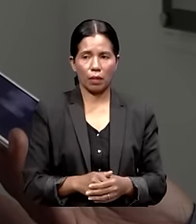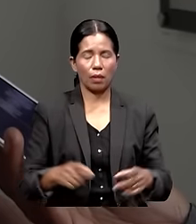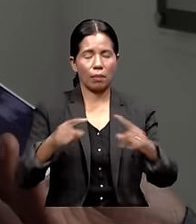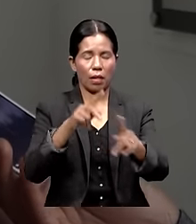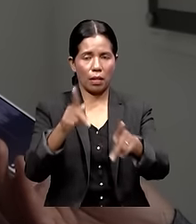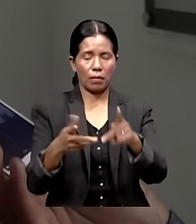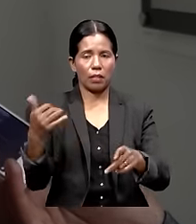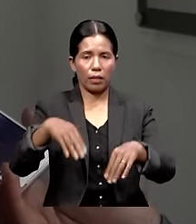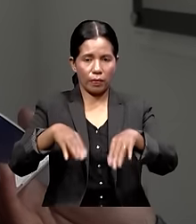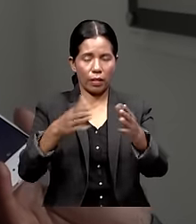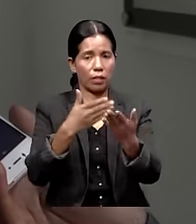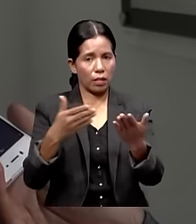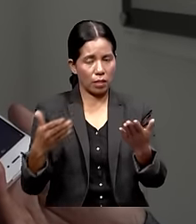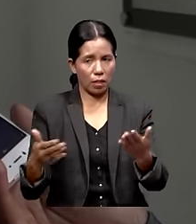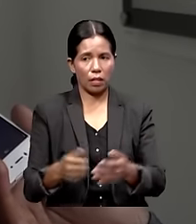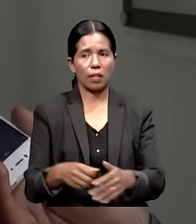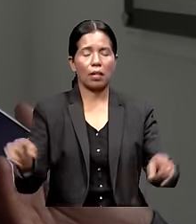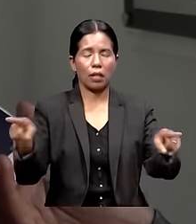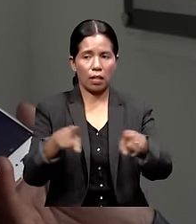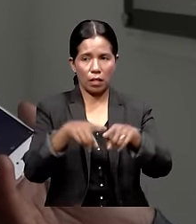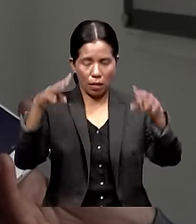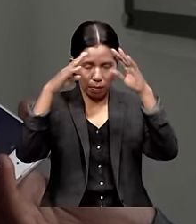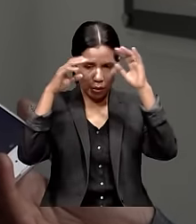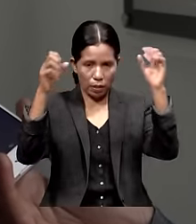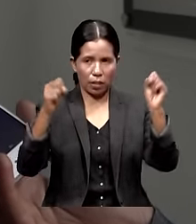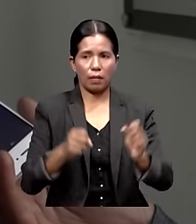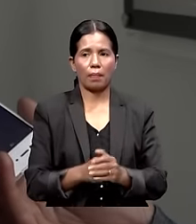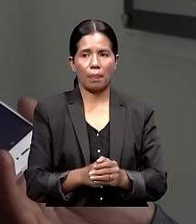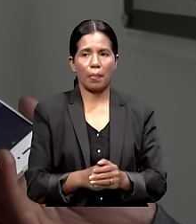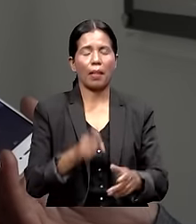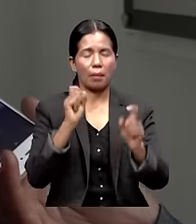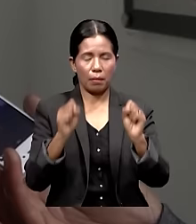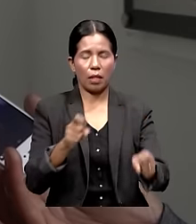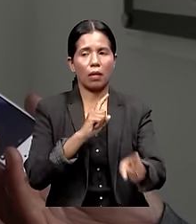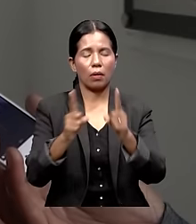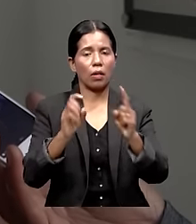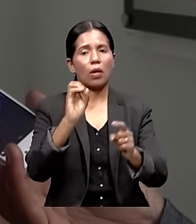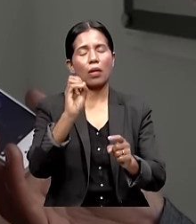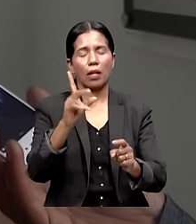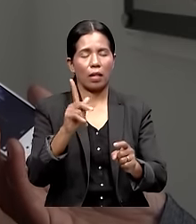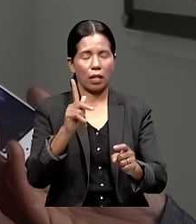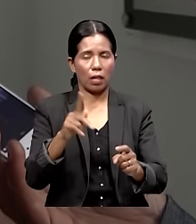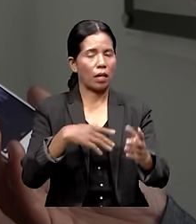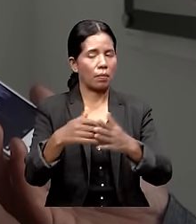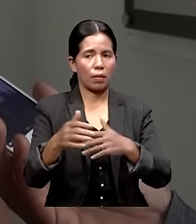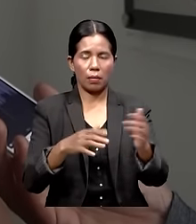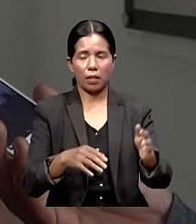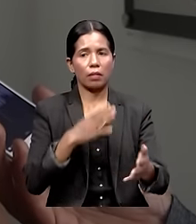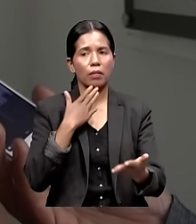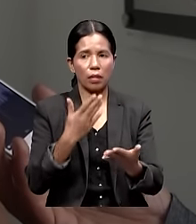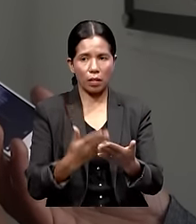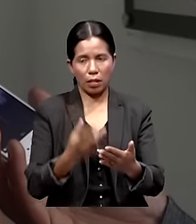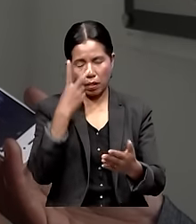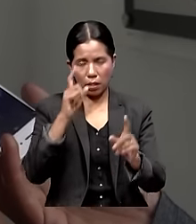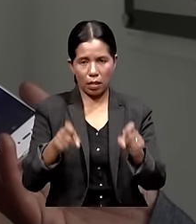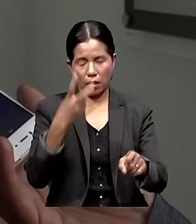ser né a nessa presidente pronto bela colia lá problema, mas para tu dia que lhe tem que acompanha